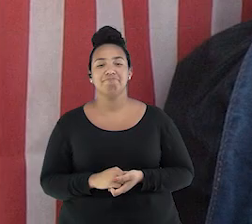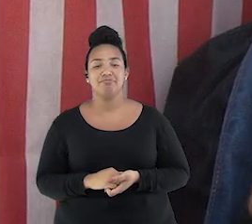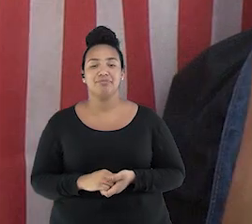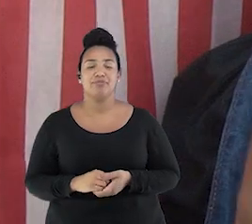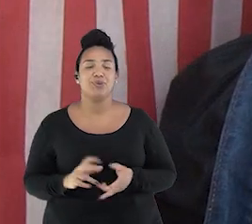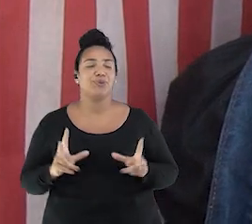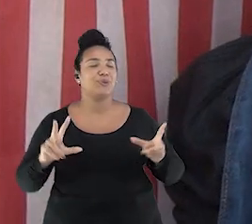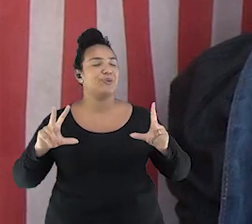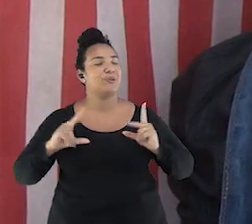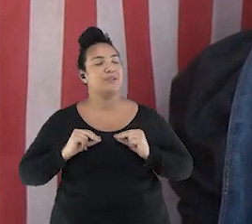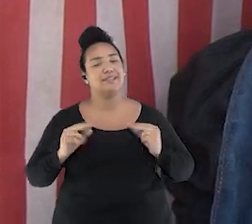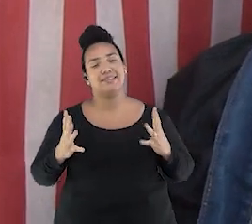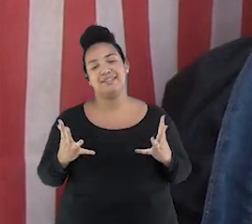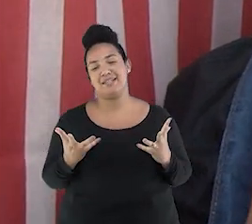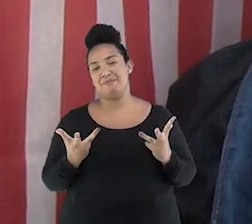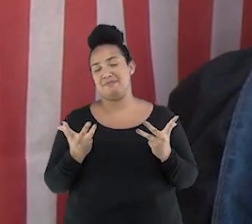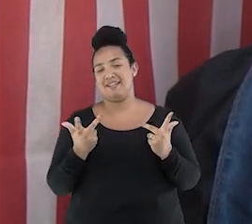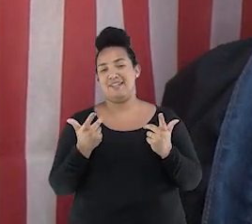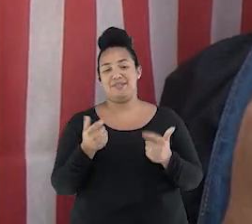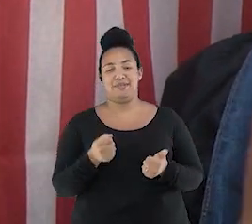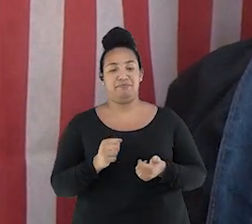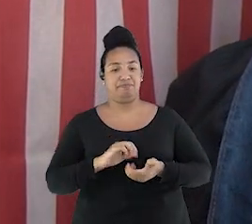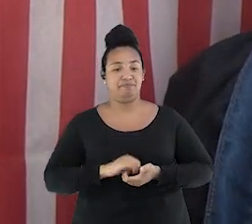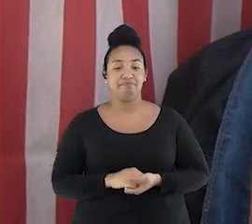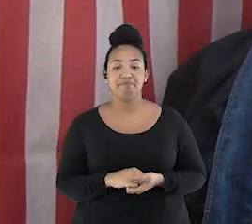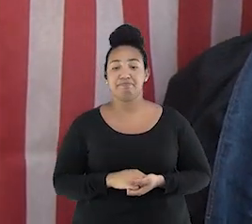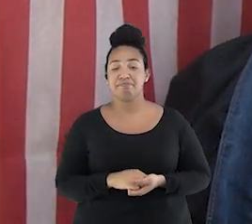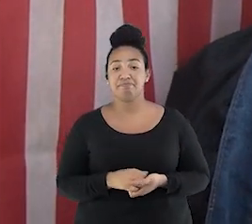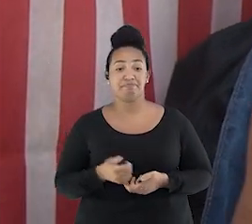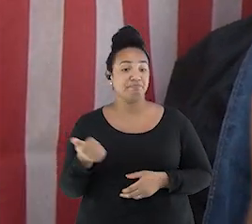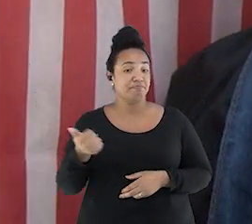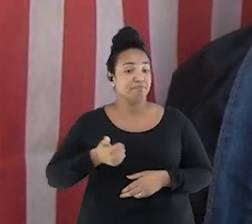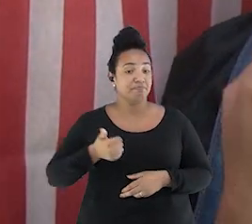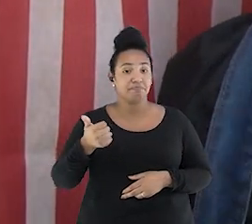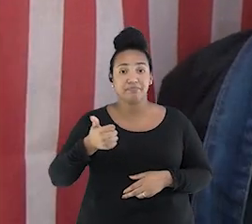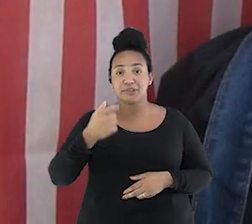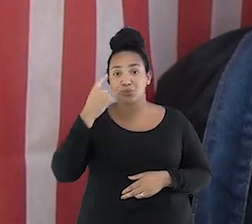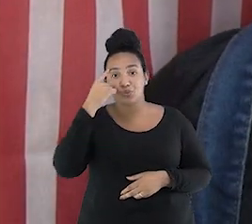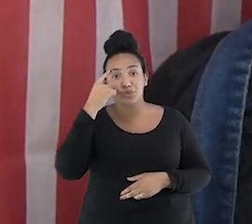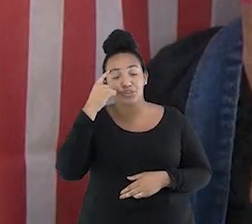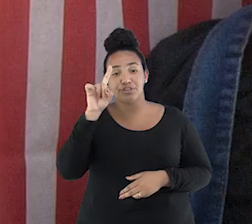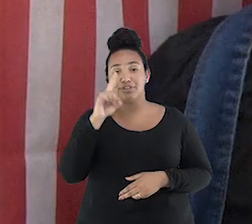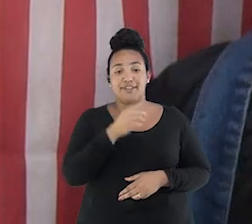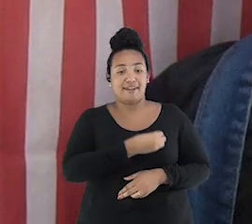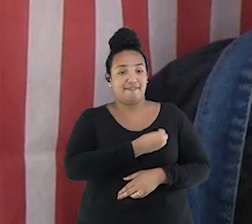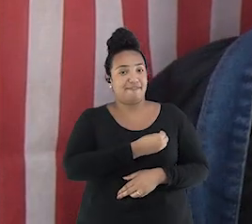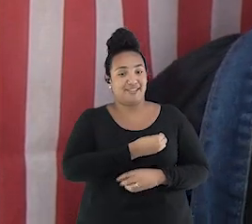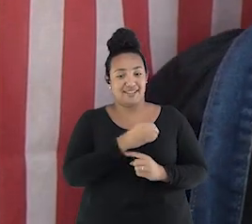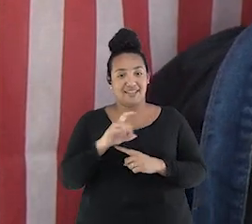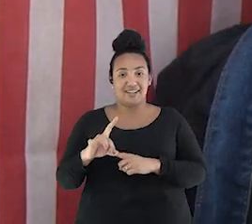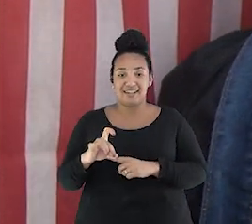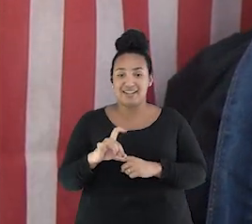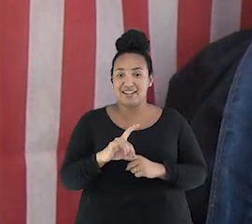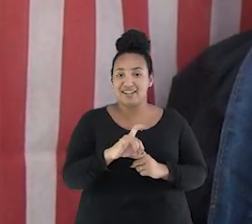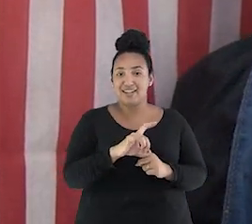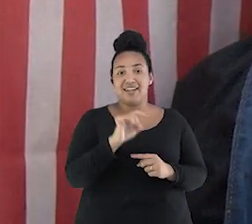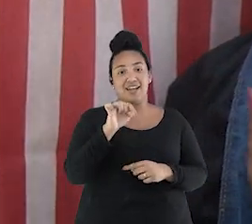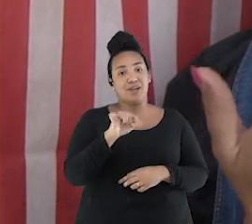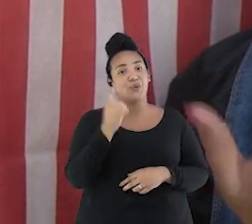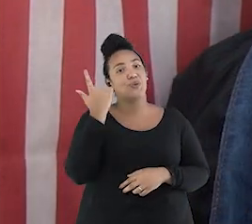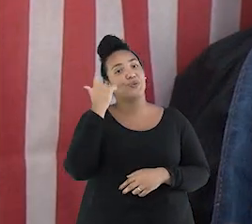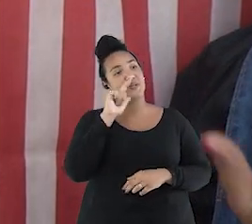Oh, que maravilha! Pela primeira vez na vida, Lúcia já